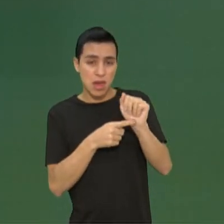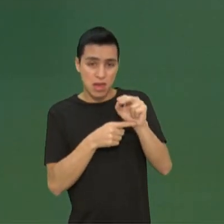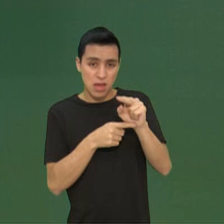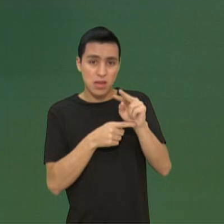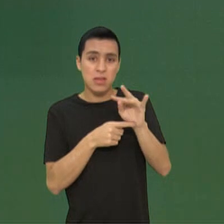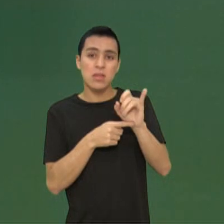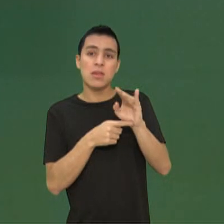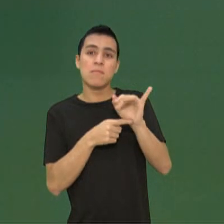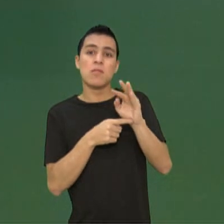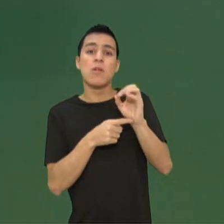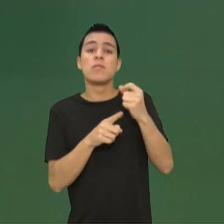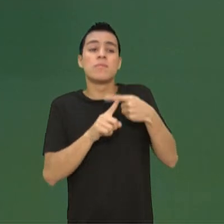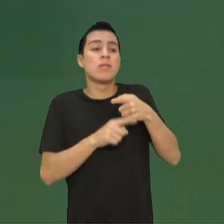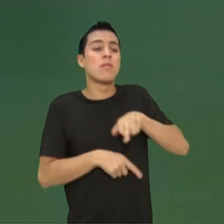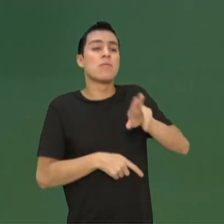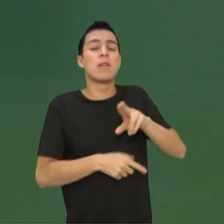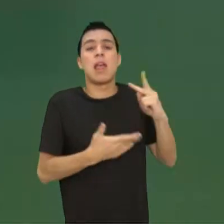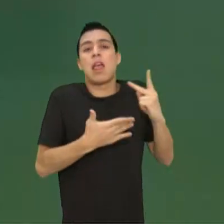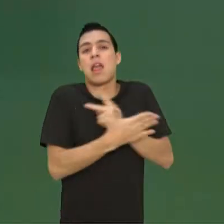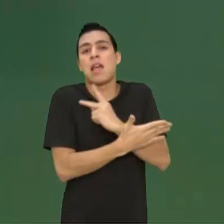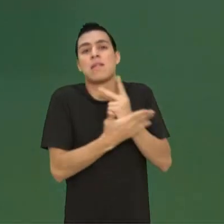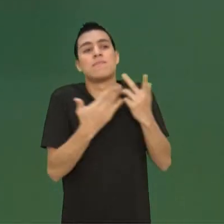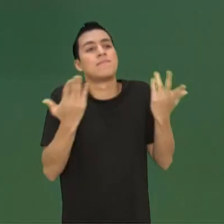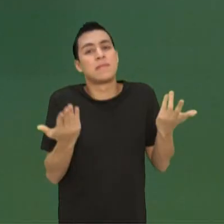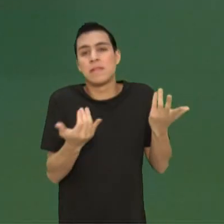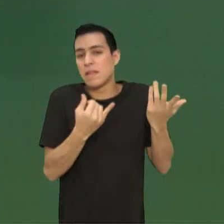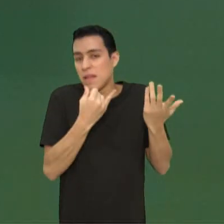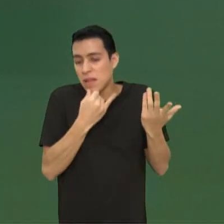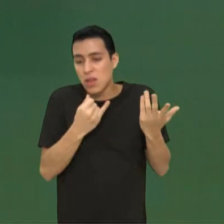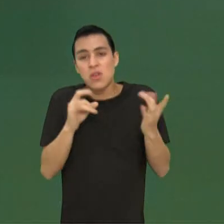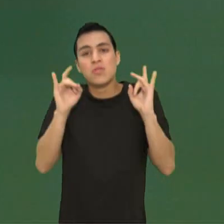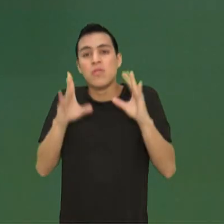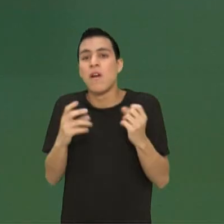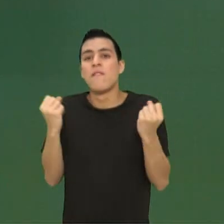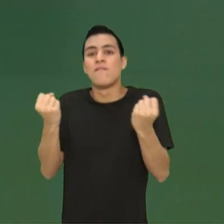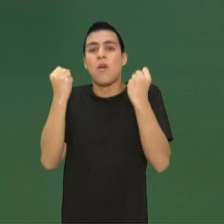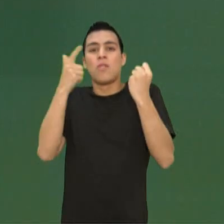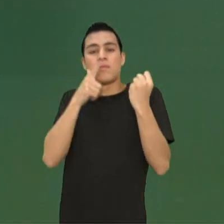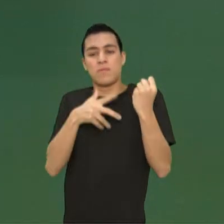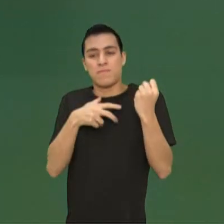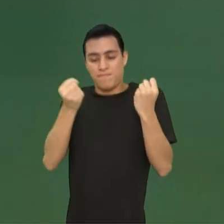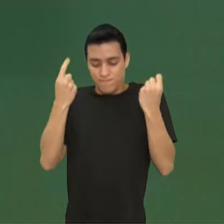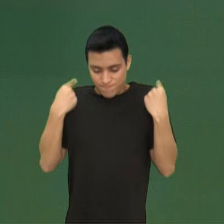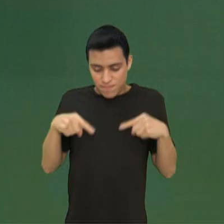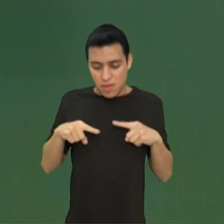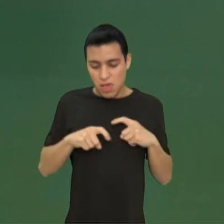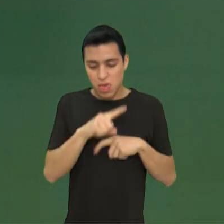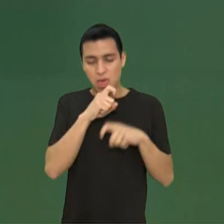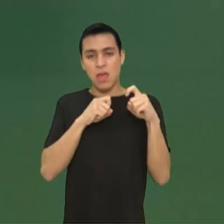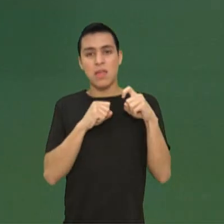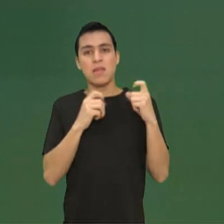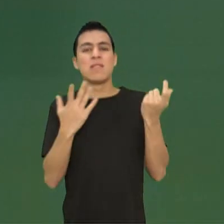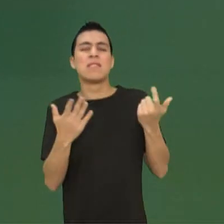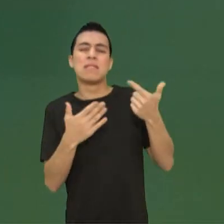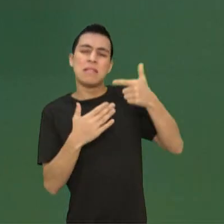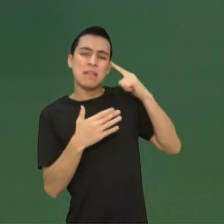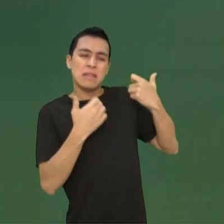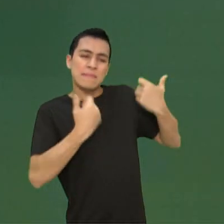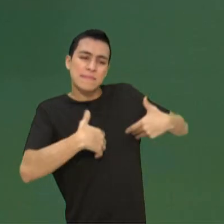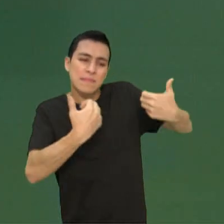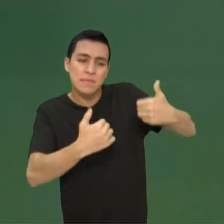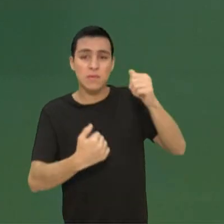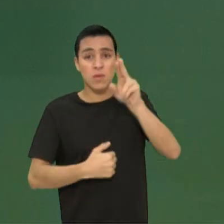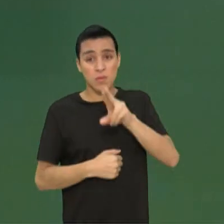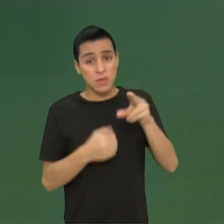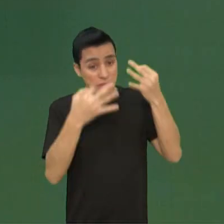usamos errado os antibióticos e permitimos que só as bactérias fortes sobrevivessem. e toda aquela fala que eu já tive com vocês sobre o